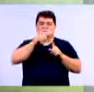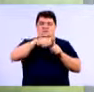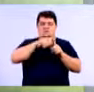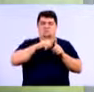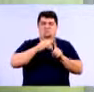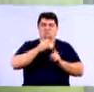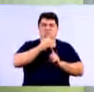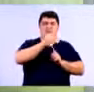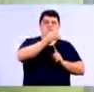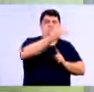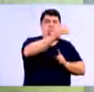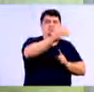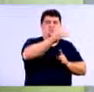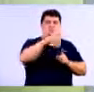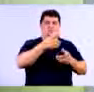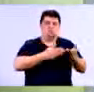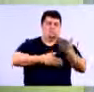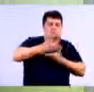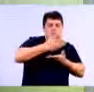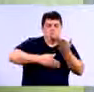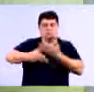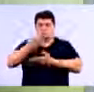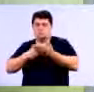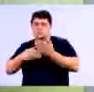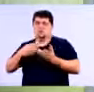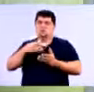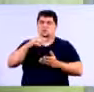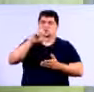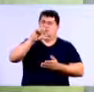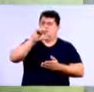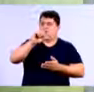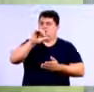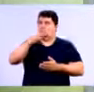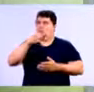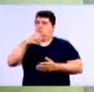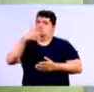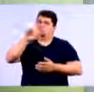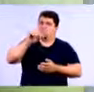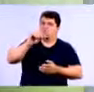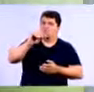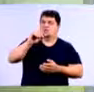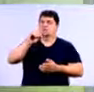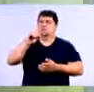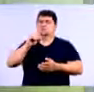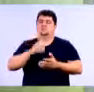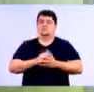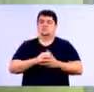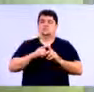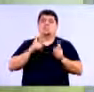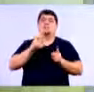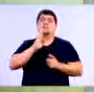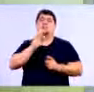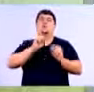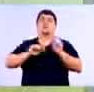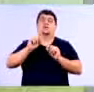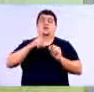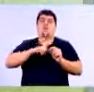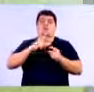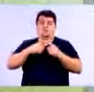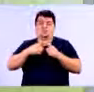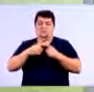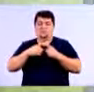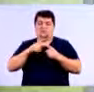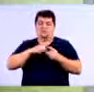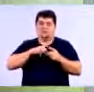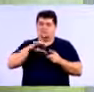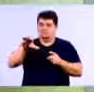processo de negociação com a instituição financeira, ganhar em média de 9, 10 e pouquinho. Mas o que é legal, pessoal, é gerar benefícios em cima